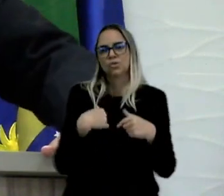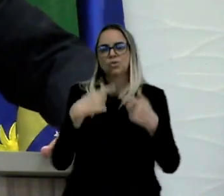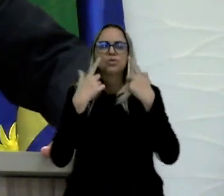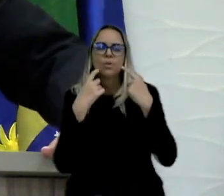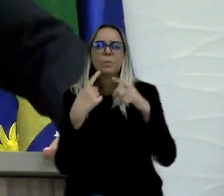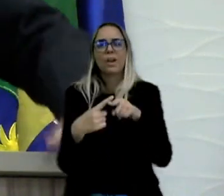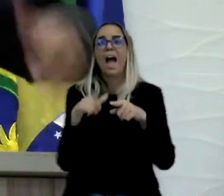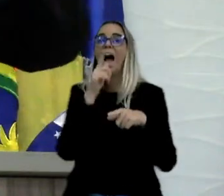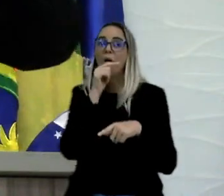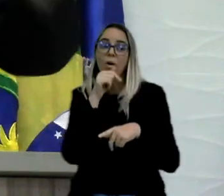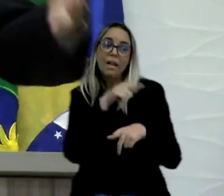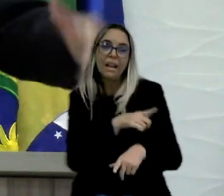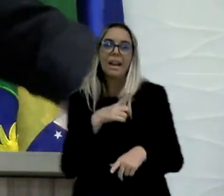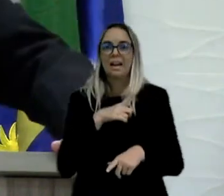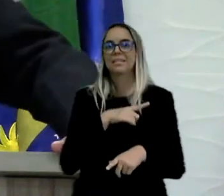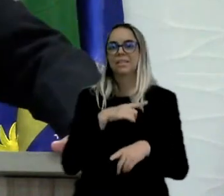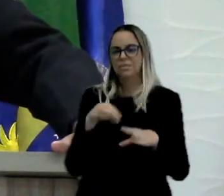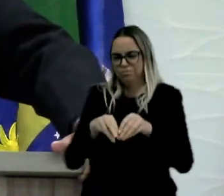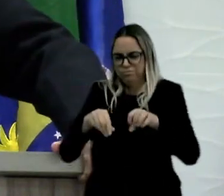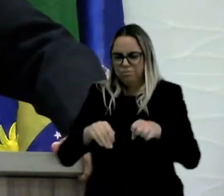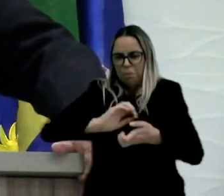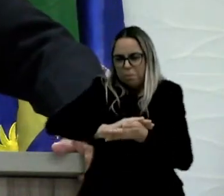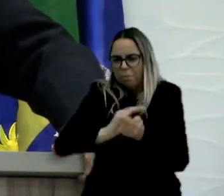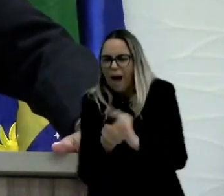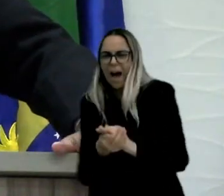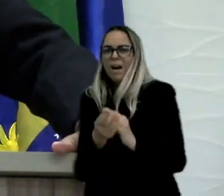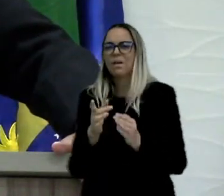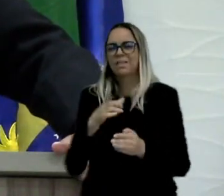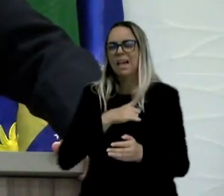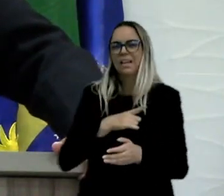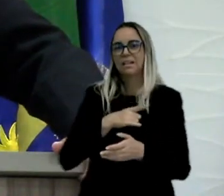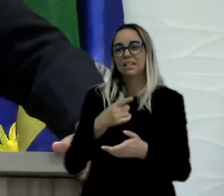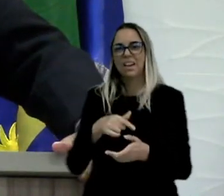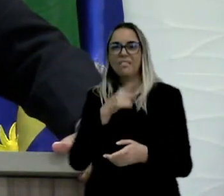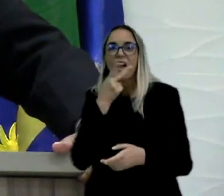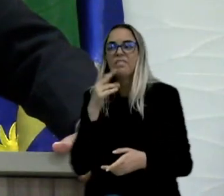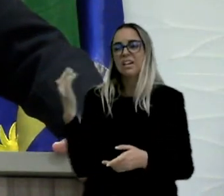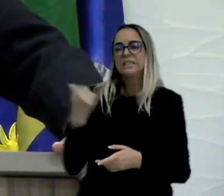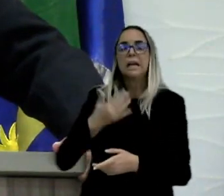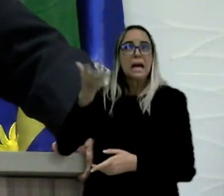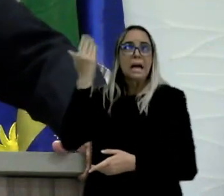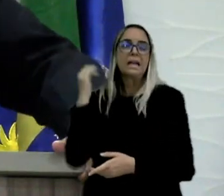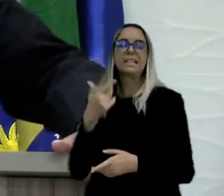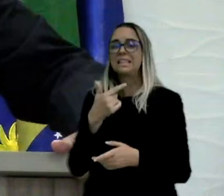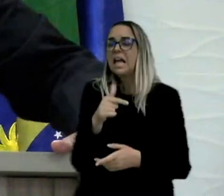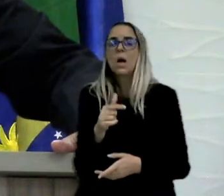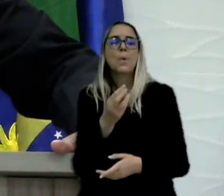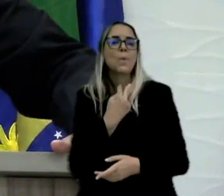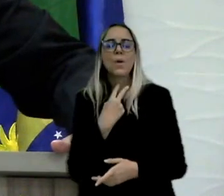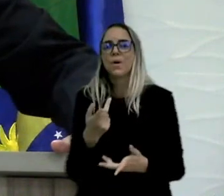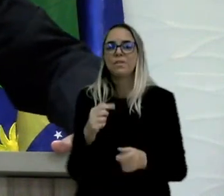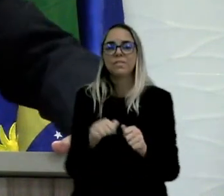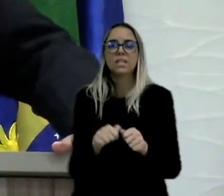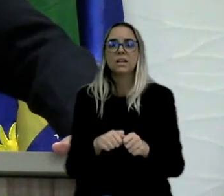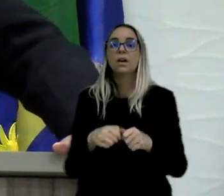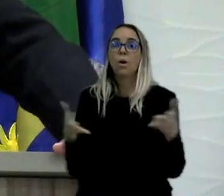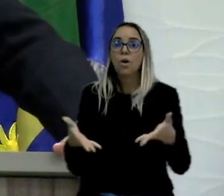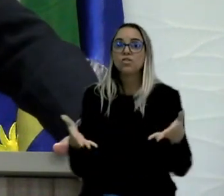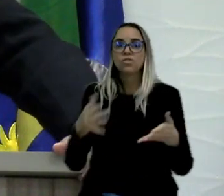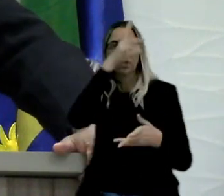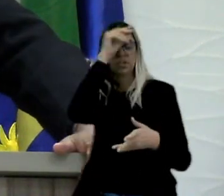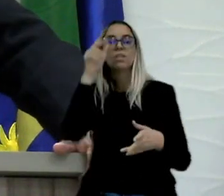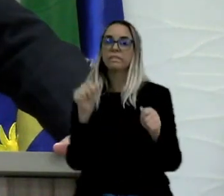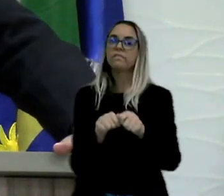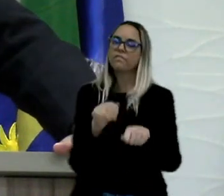caç aumento caç aumento bairro que diz que não podia fazer que tinha que fazer o dono do loteamento e hoje o prefeito fez eu choro por